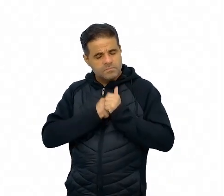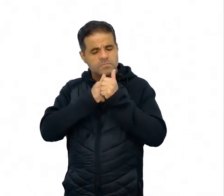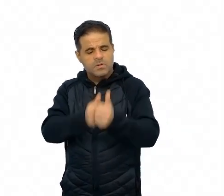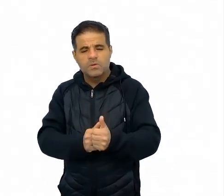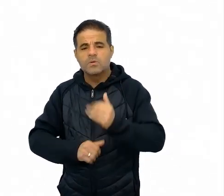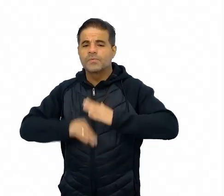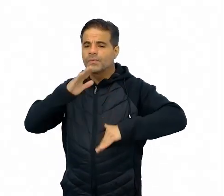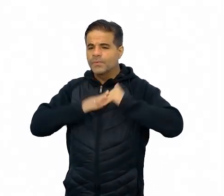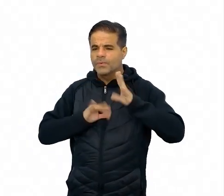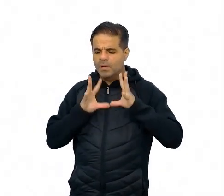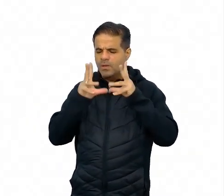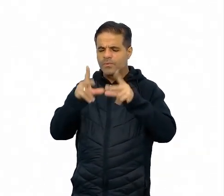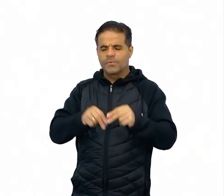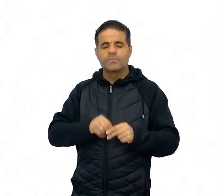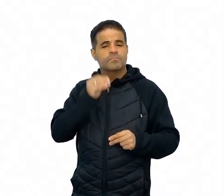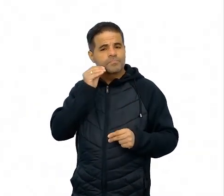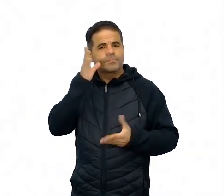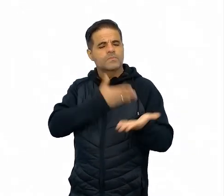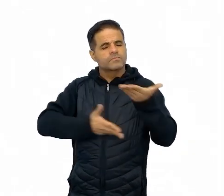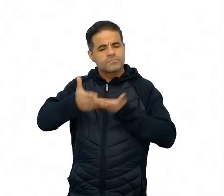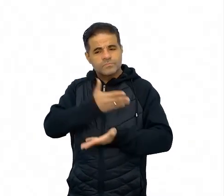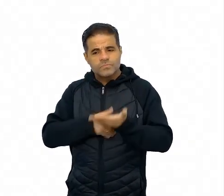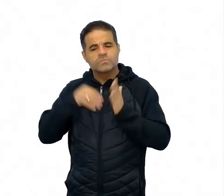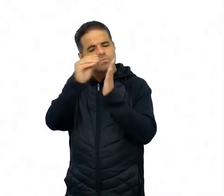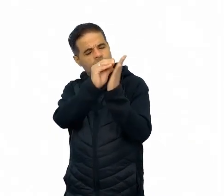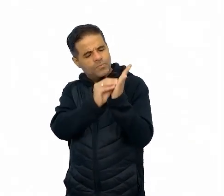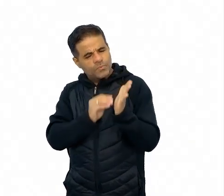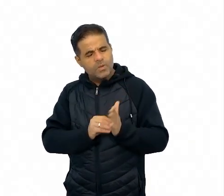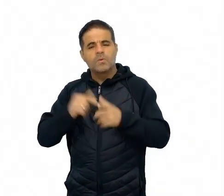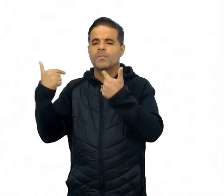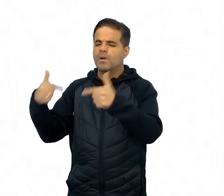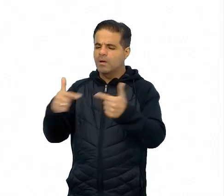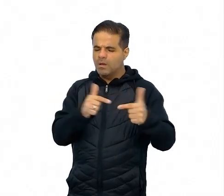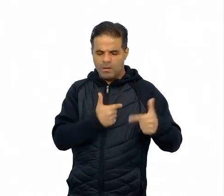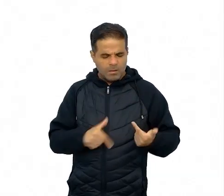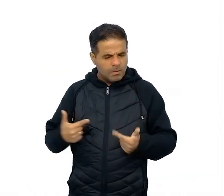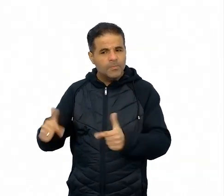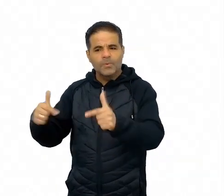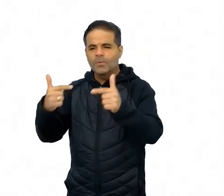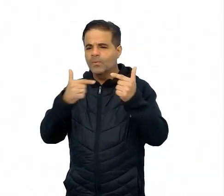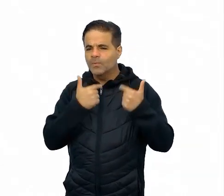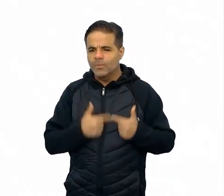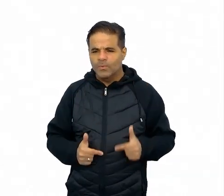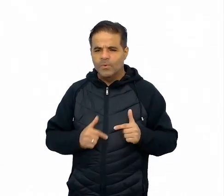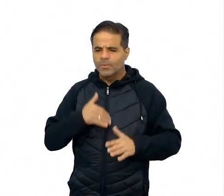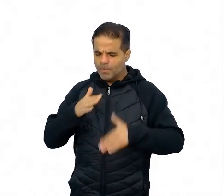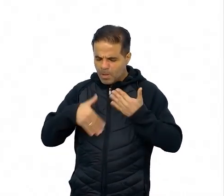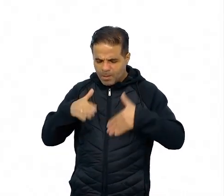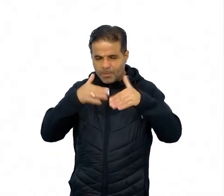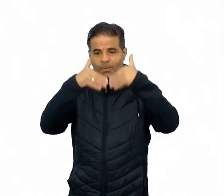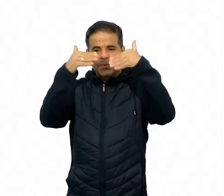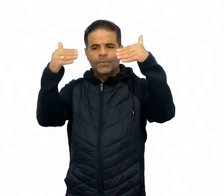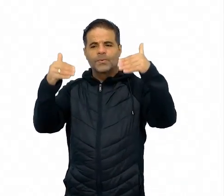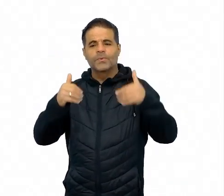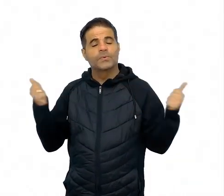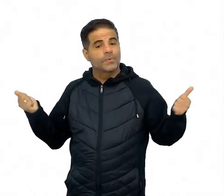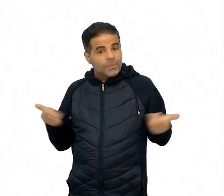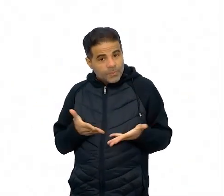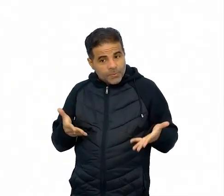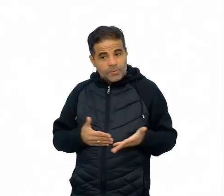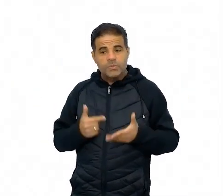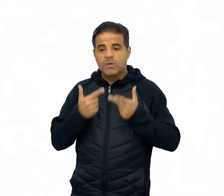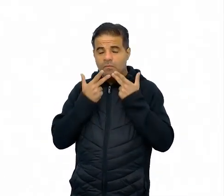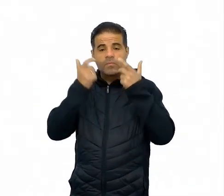Acompanhem os conhecimentos que nós estamos trabalhando, né? Desenvolvam, né? E hoje a gente vai